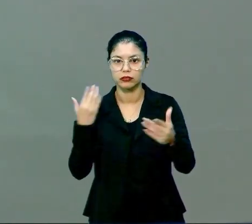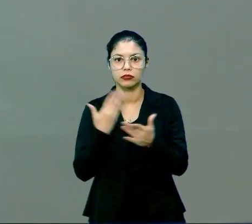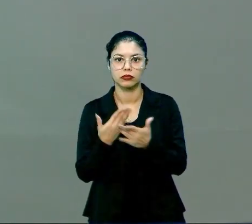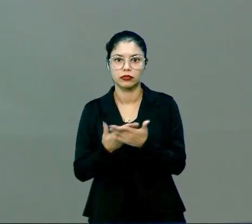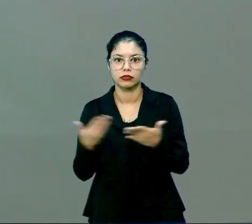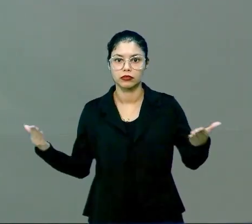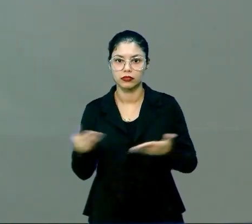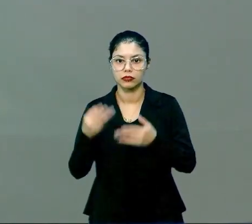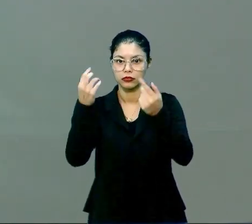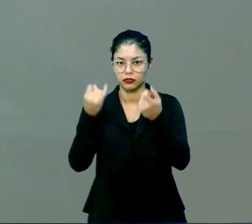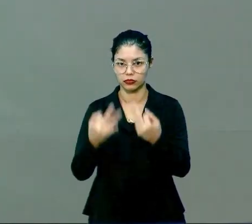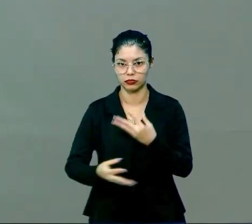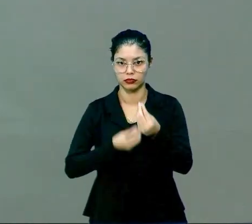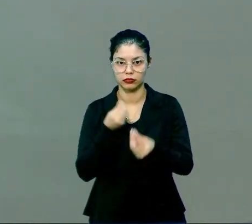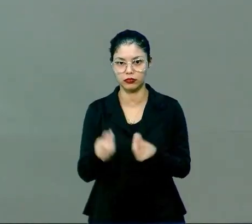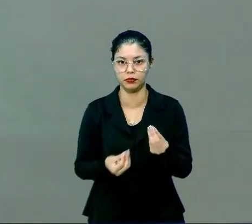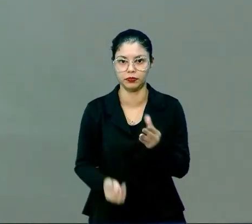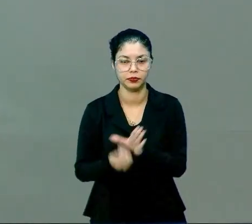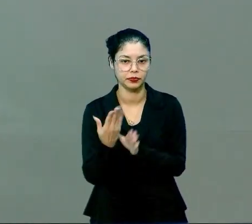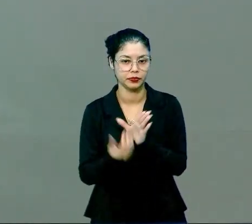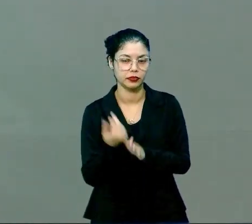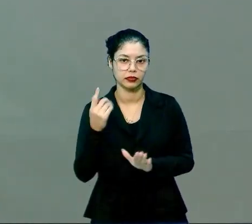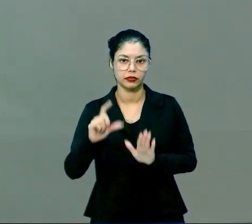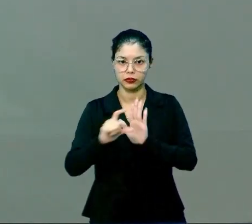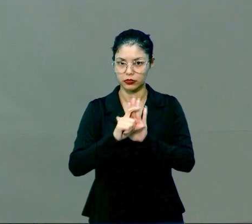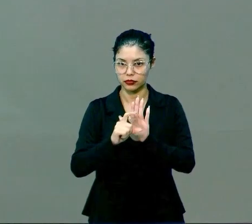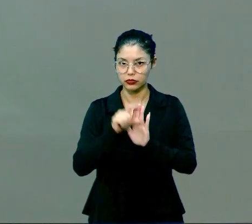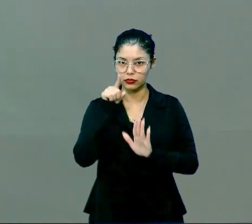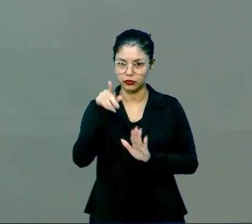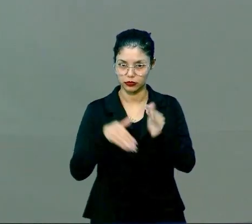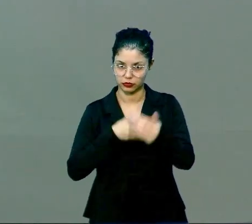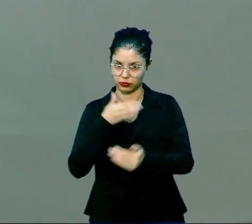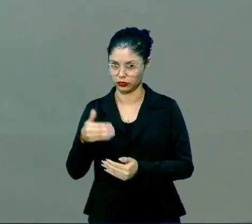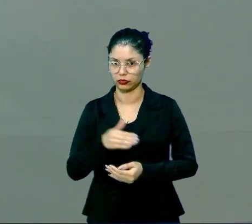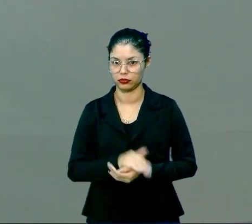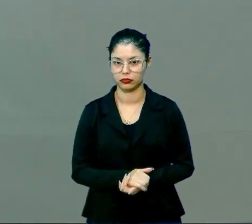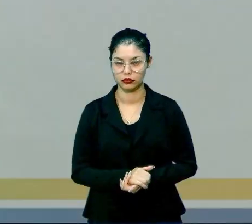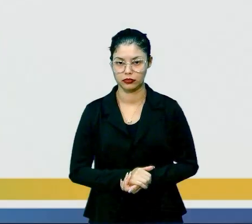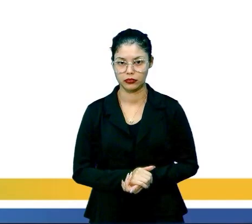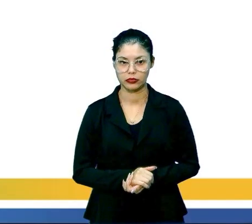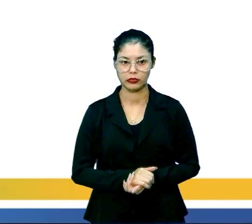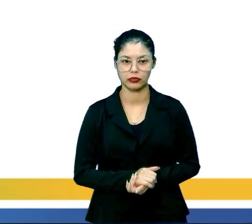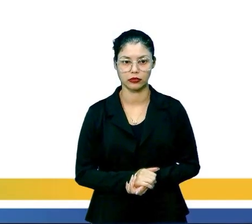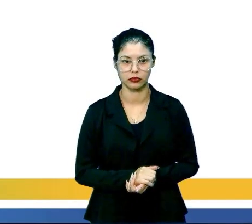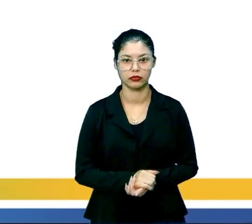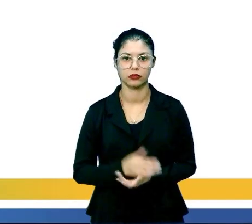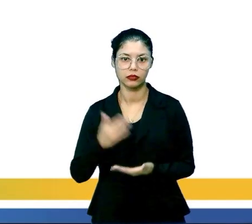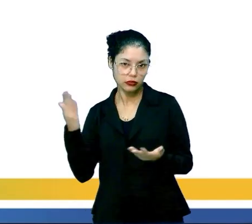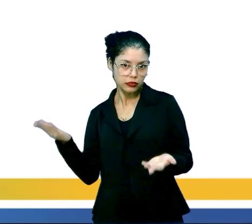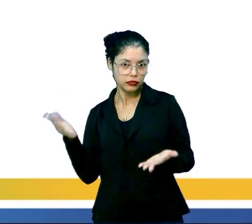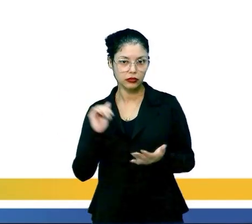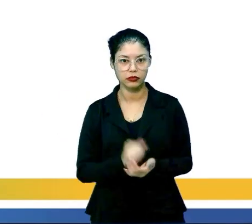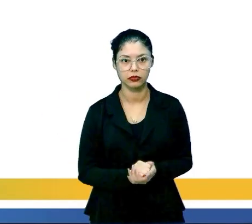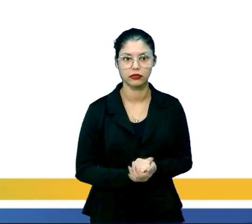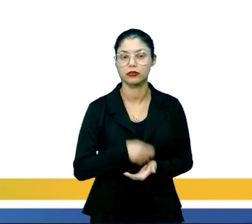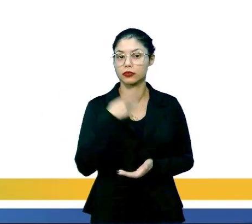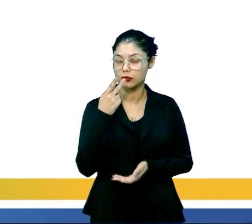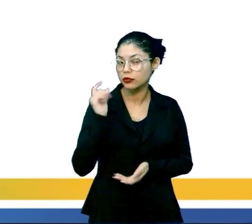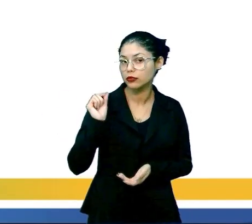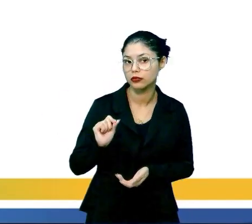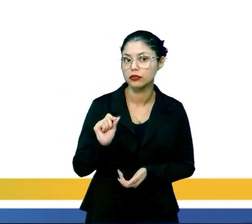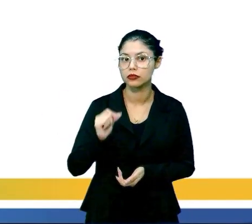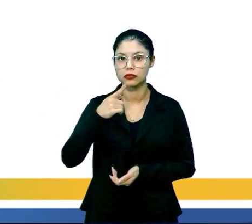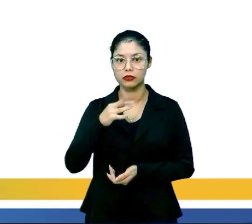aula de hoje eu vou explicar como você vai produzir o primeiro parágrafo do seu desenvolvimento, ok? Então vamos lá. A afirmação